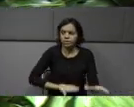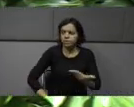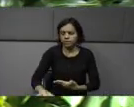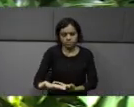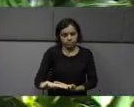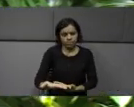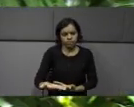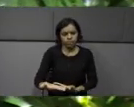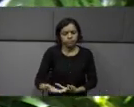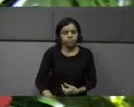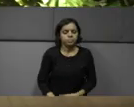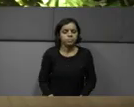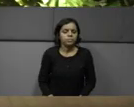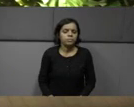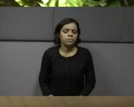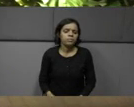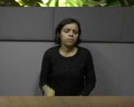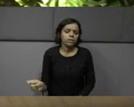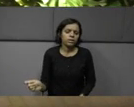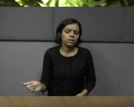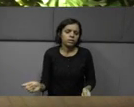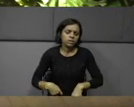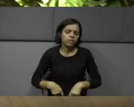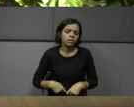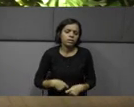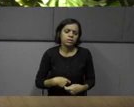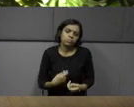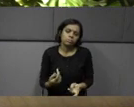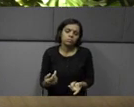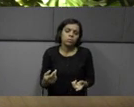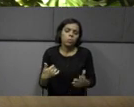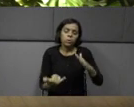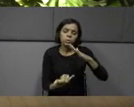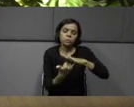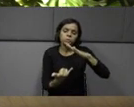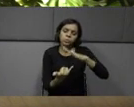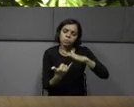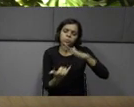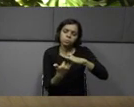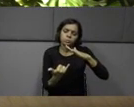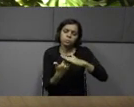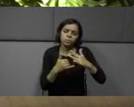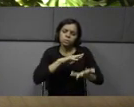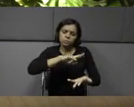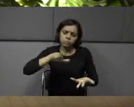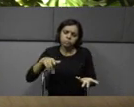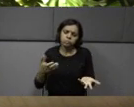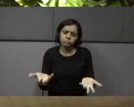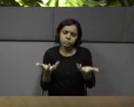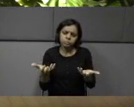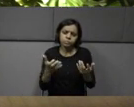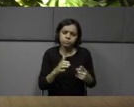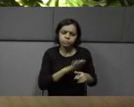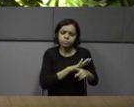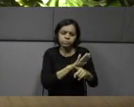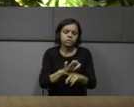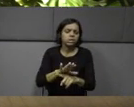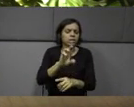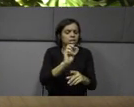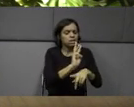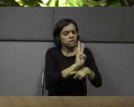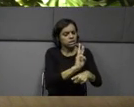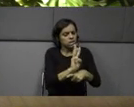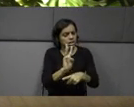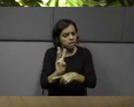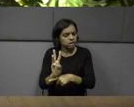tem uma expertise a enorme nesse sentido outras instituições também tem insights aí no